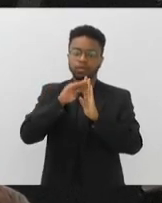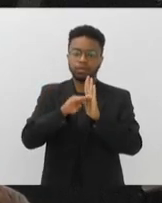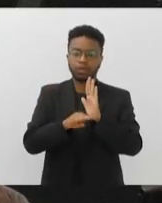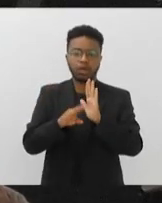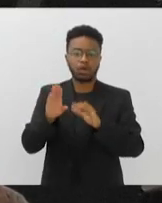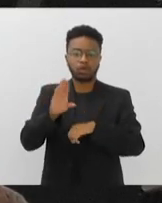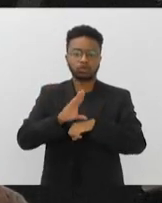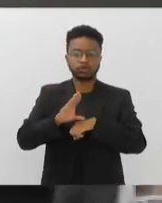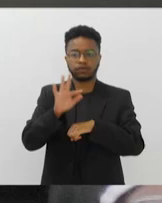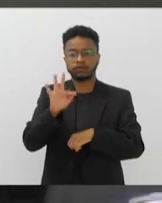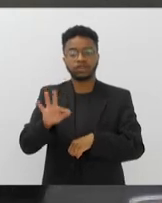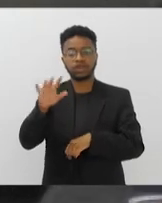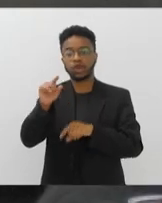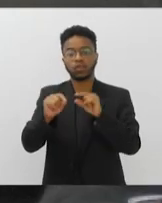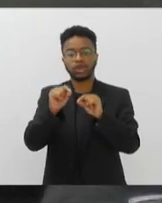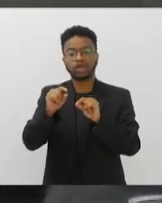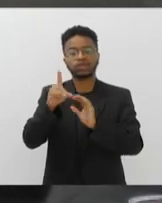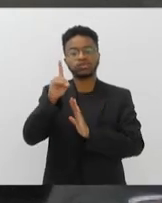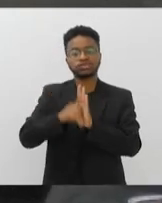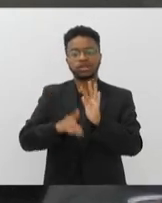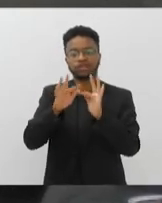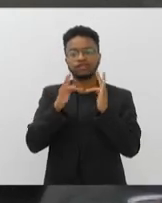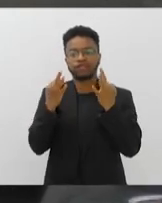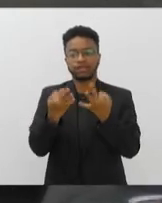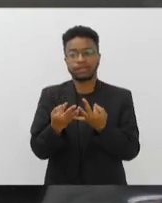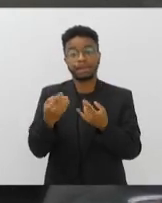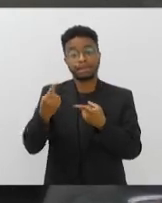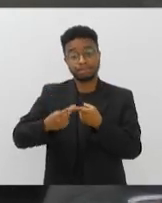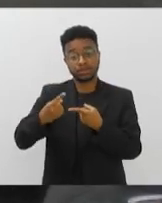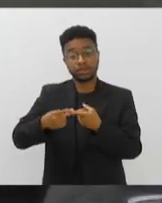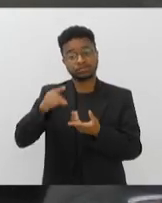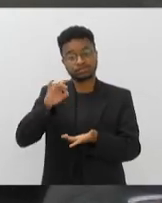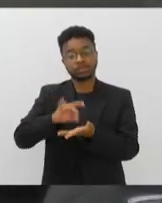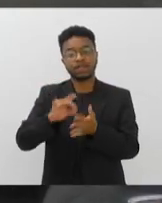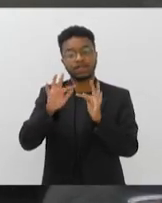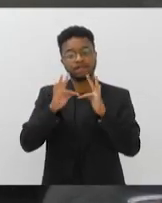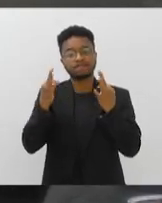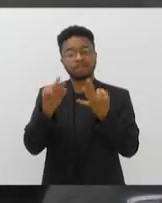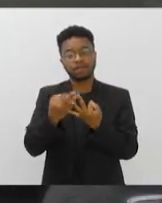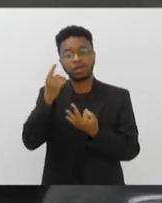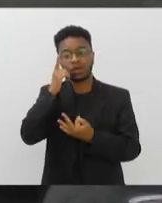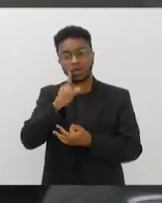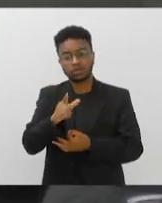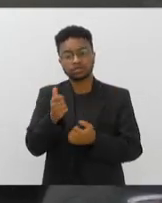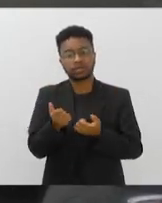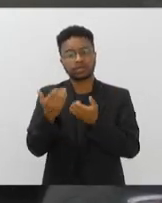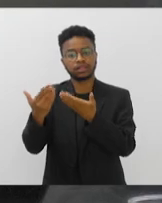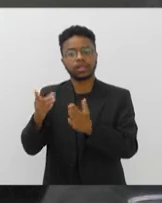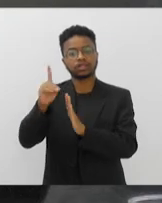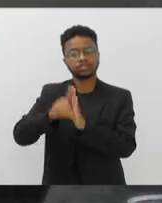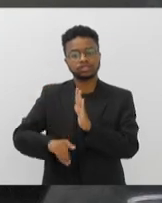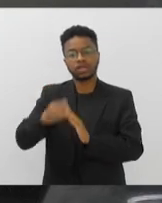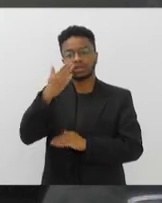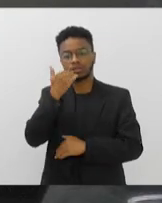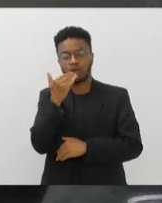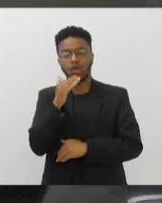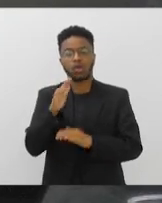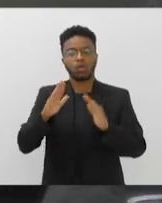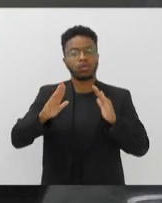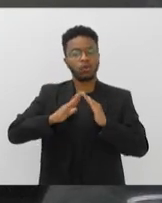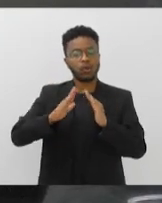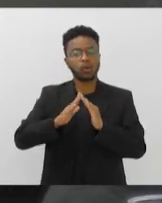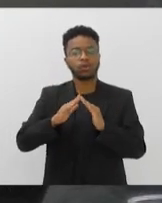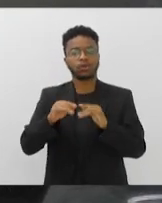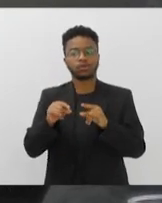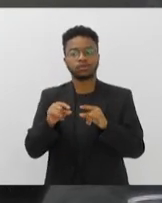Federal é o direito à família porque é a família que vai garantir o direito à alimentação a moradia